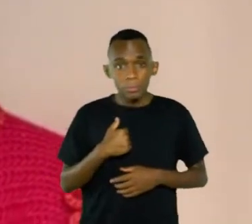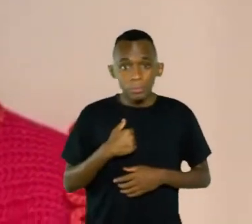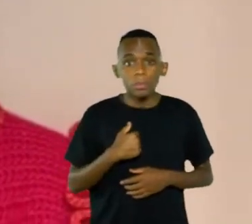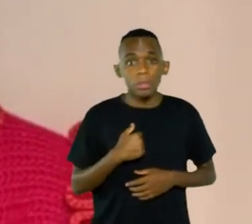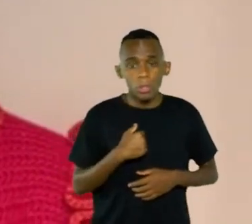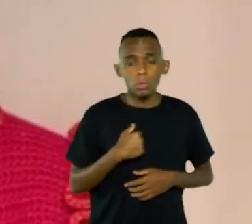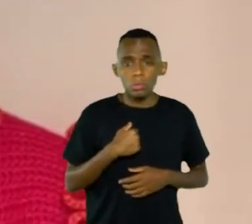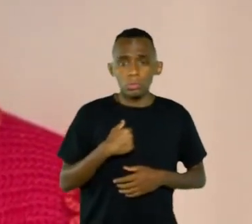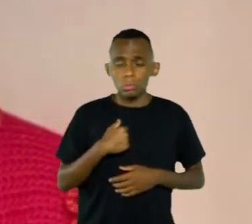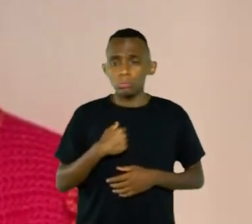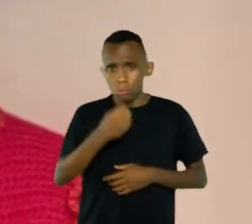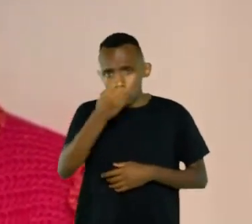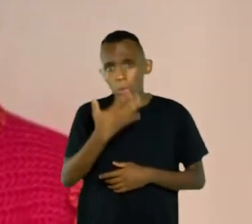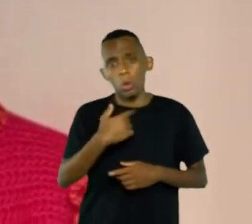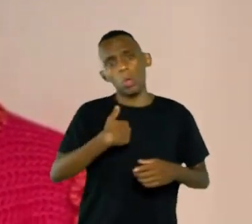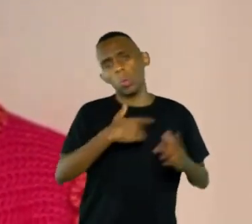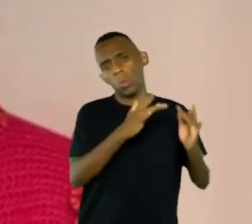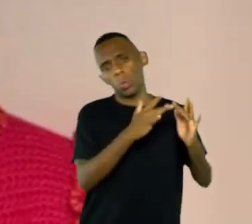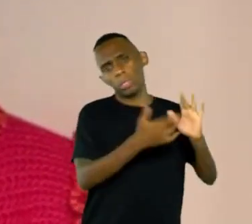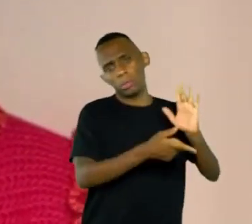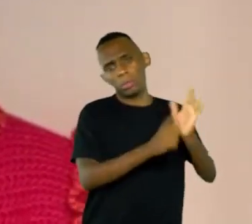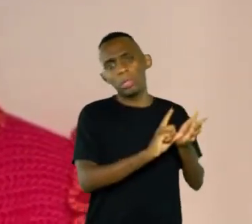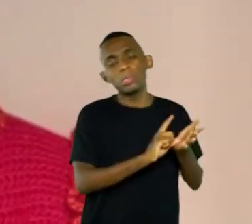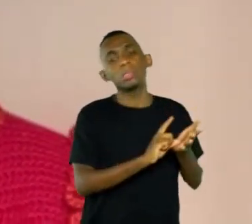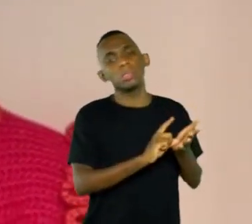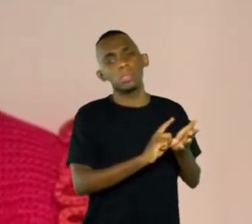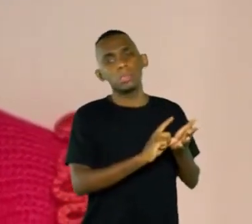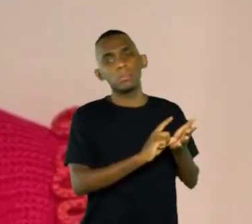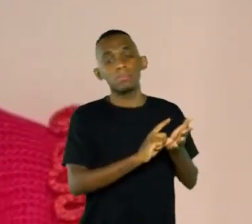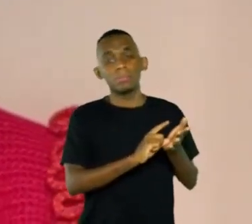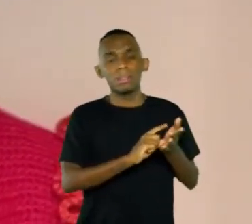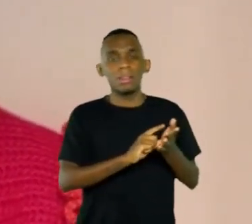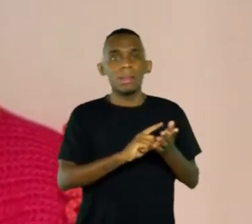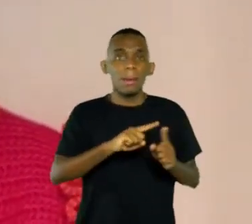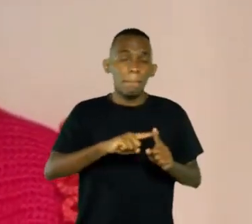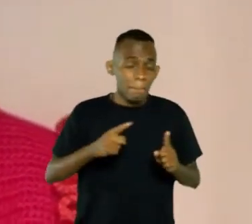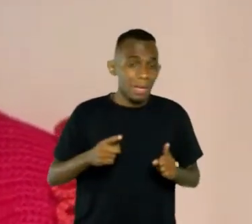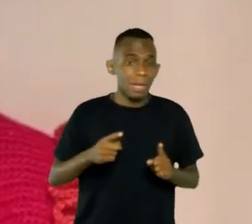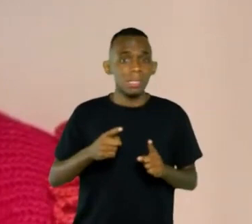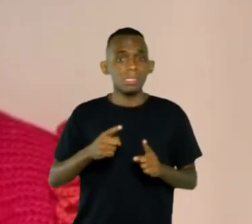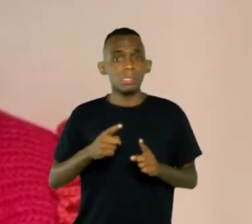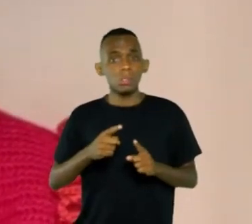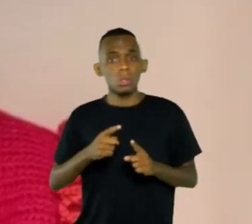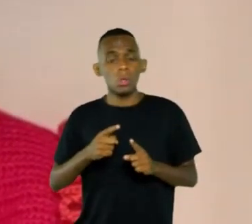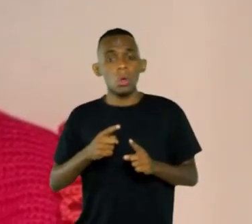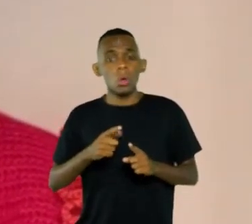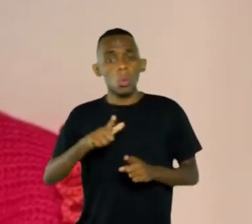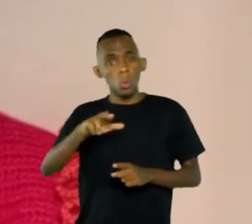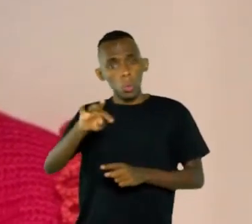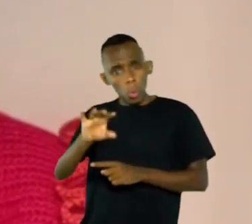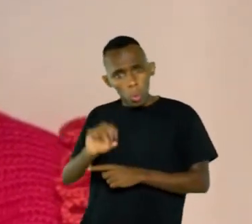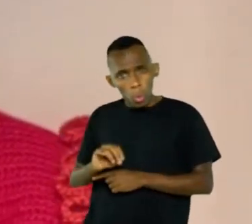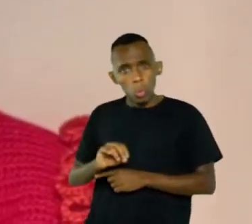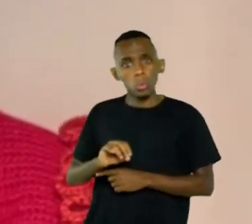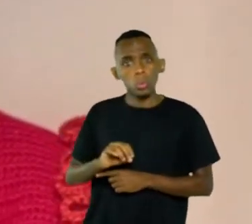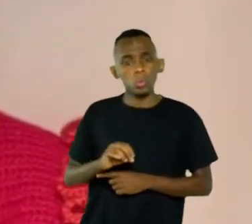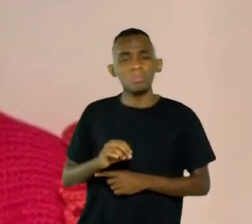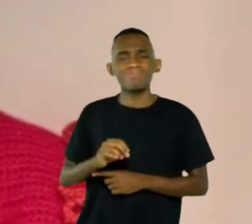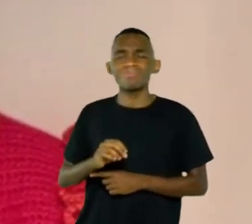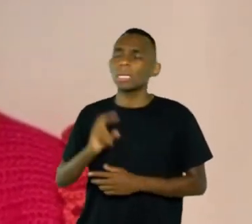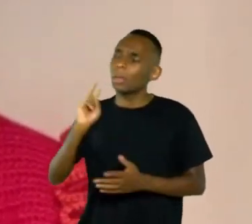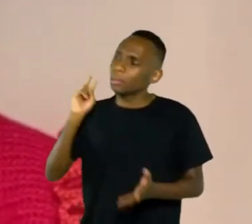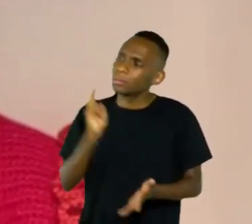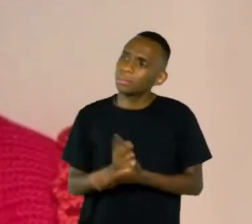Francisco. Mas uma coisa que eu aprendi é que o luto ele não acaba. O luto ele é uma aquisição, ele é uma companhia.